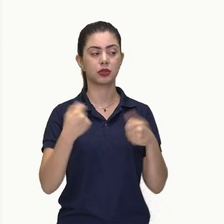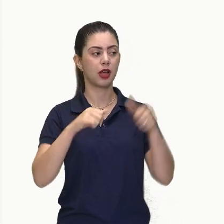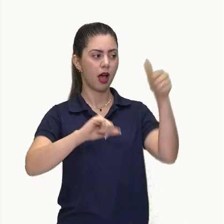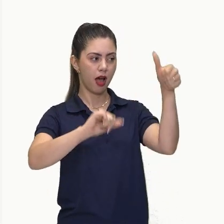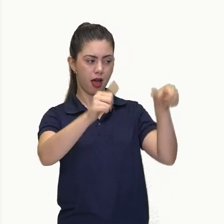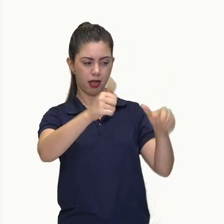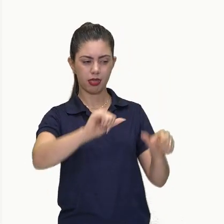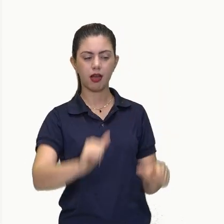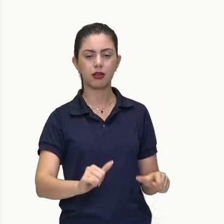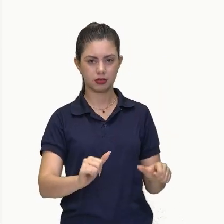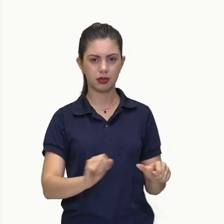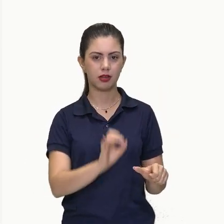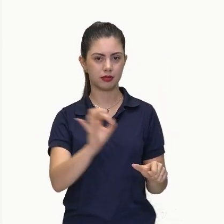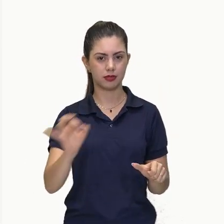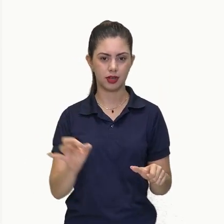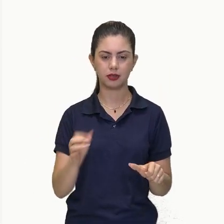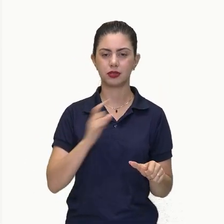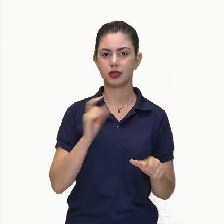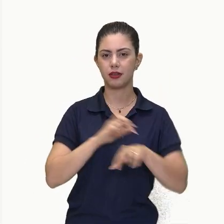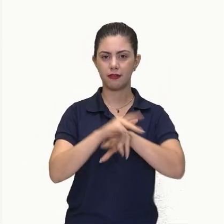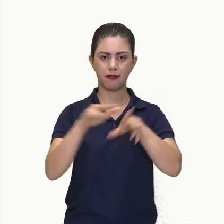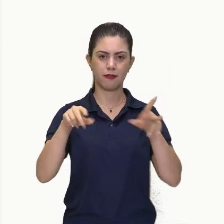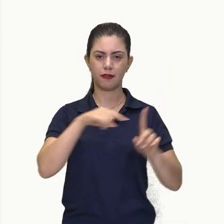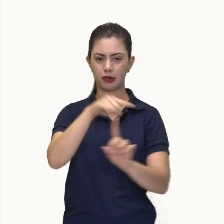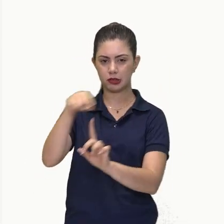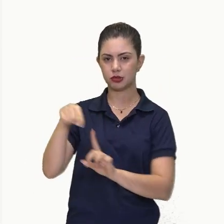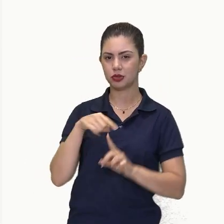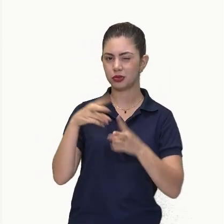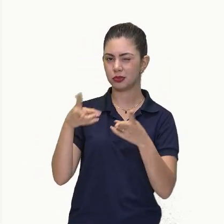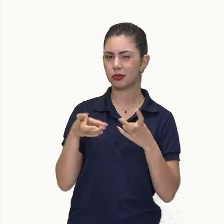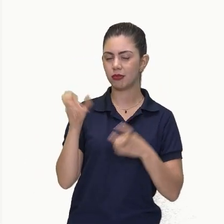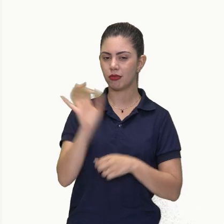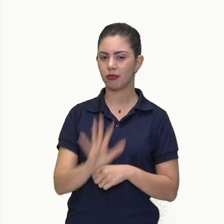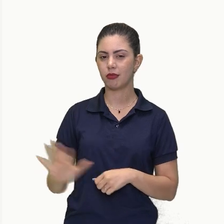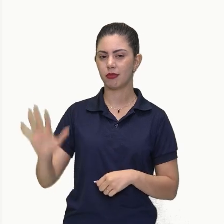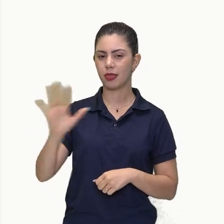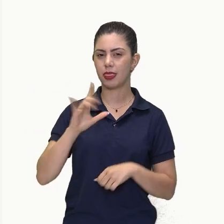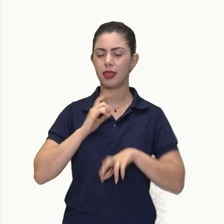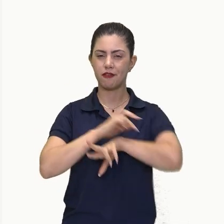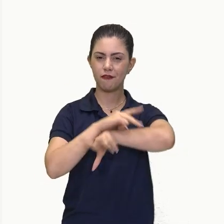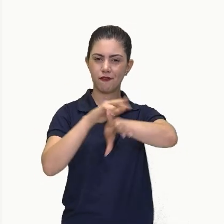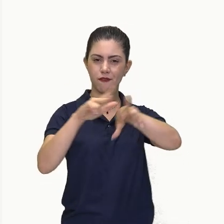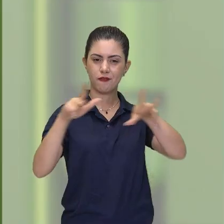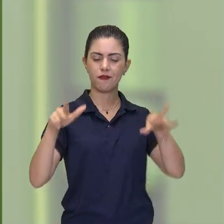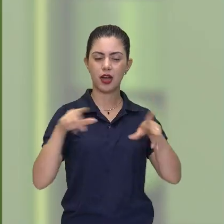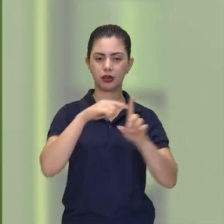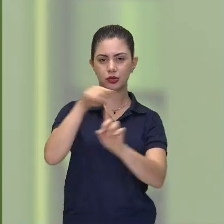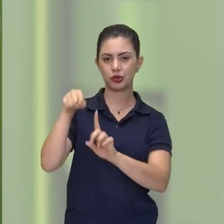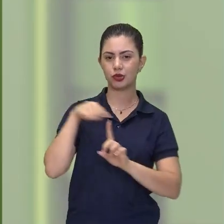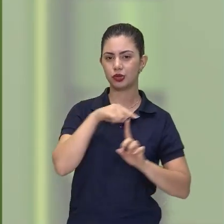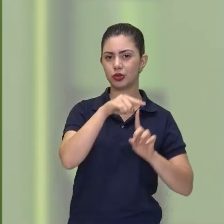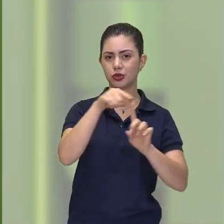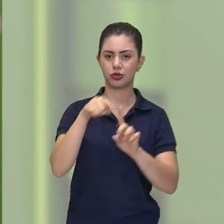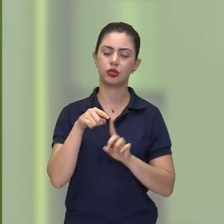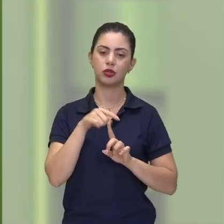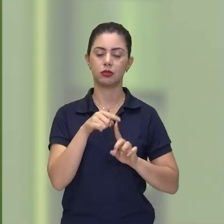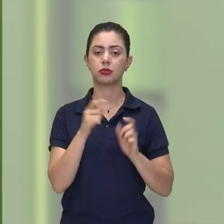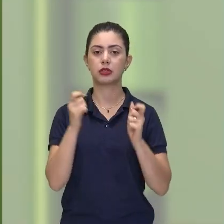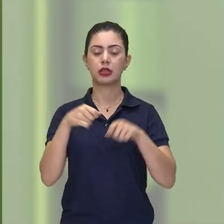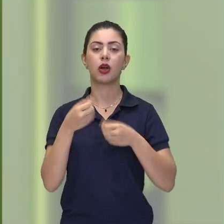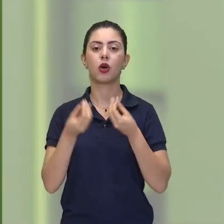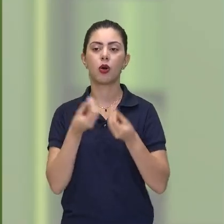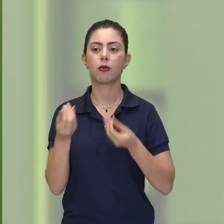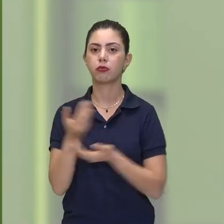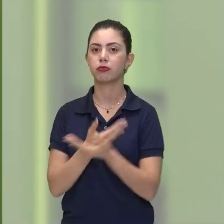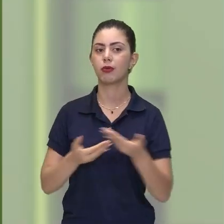forma mais diferente, né? A gente vai analisar essa grande diversidade de espécies que estão interagindo